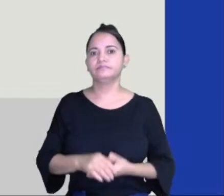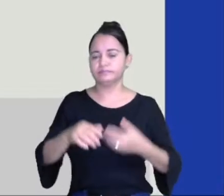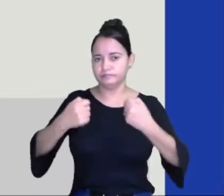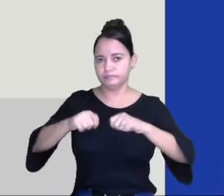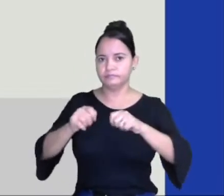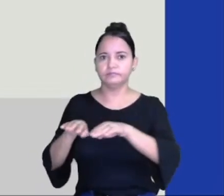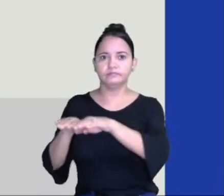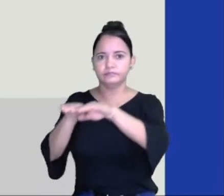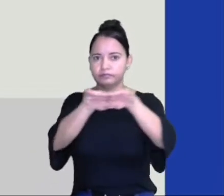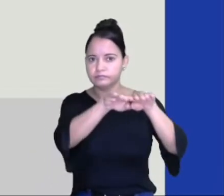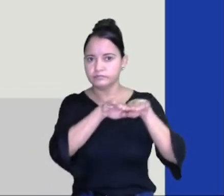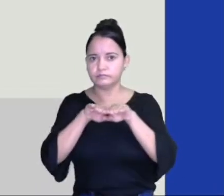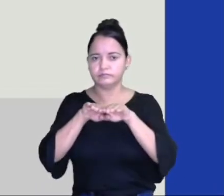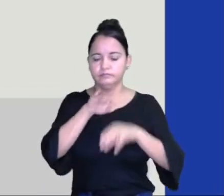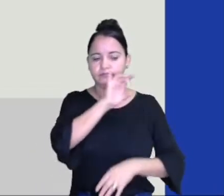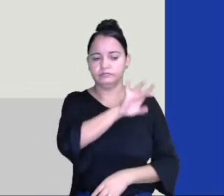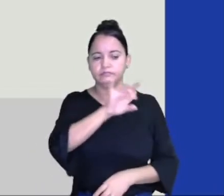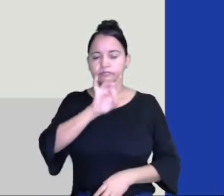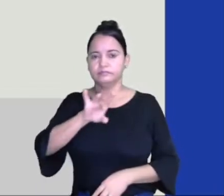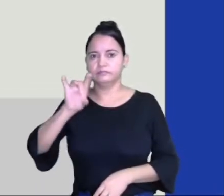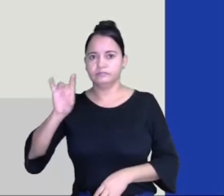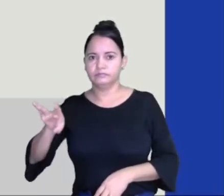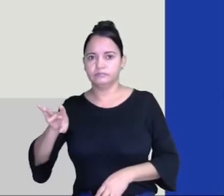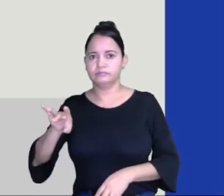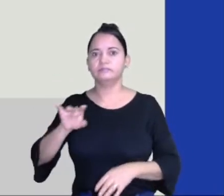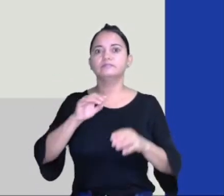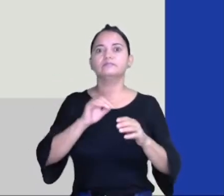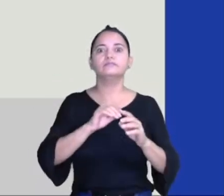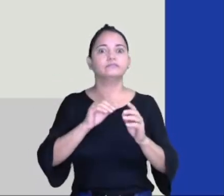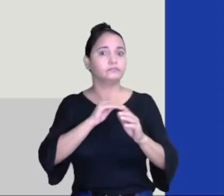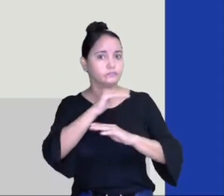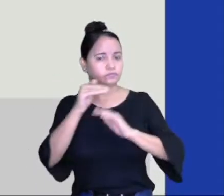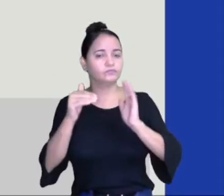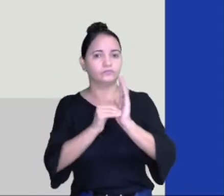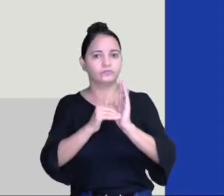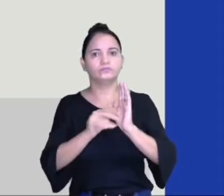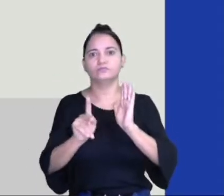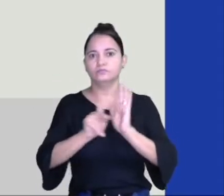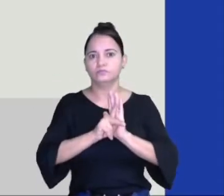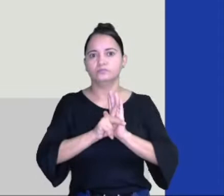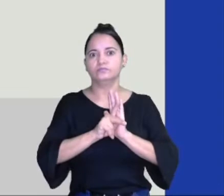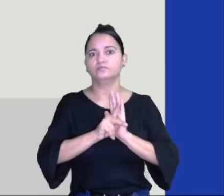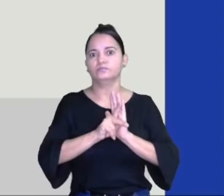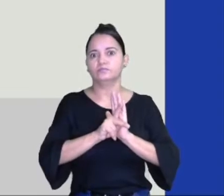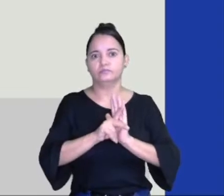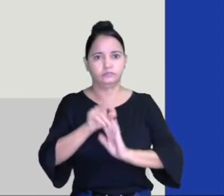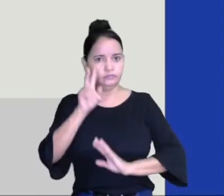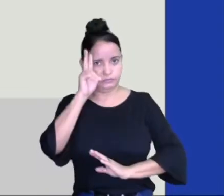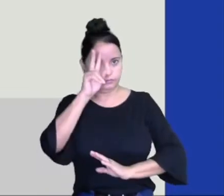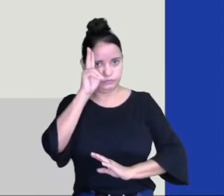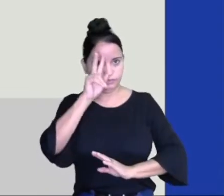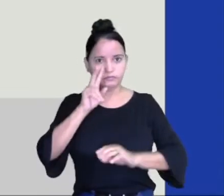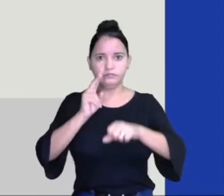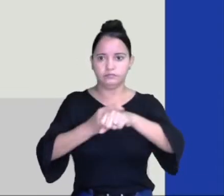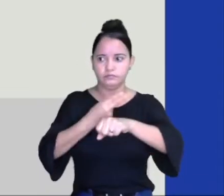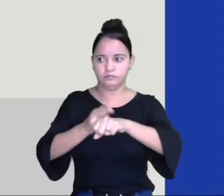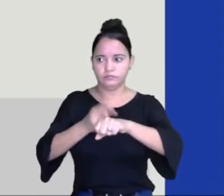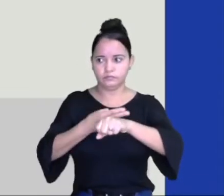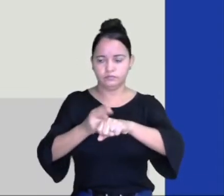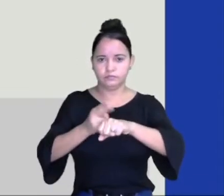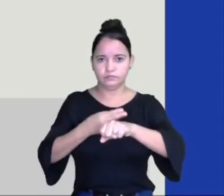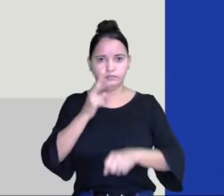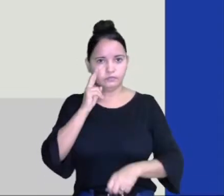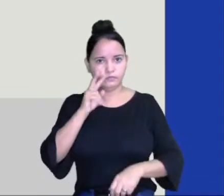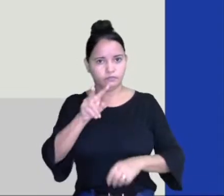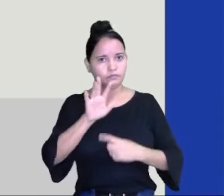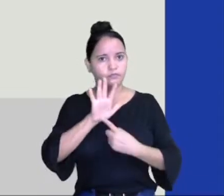iguais, sendo que cada parte é a fração do inteiro. Vocês viram lá o chocolate? Vê essa representação desse desenho aí.